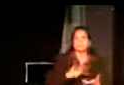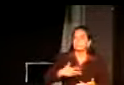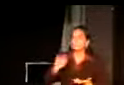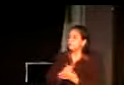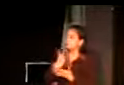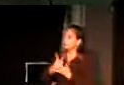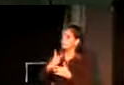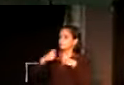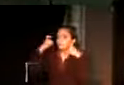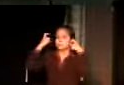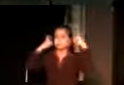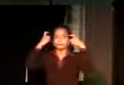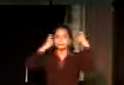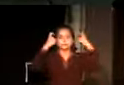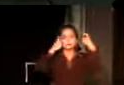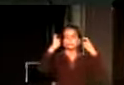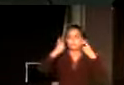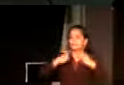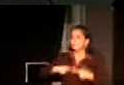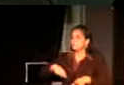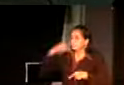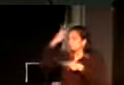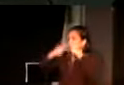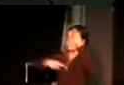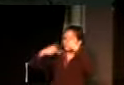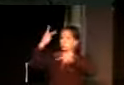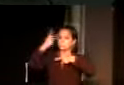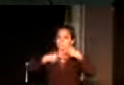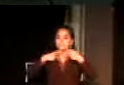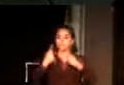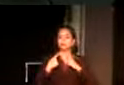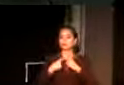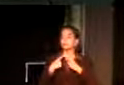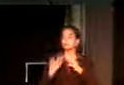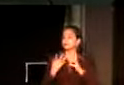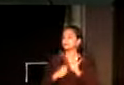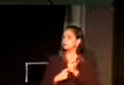gente diante de outros que não vem como gente